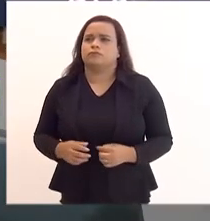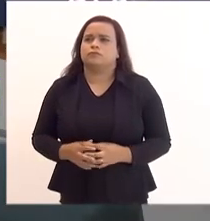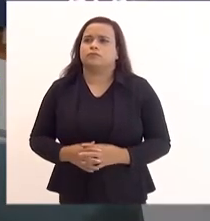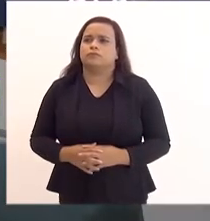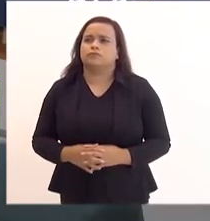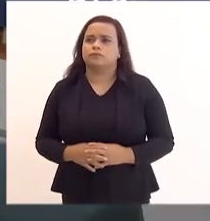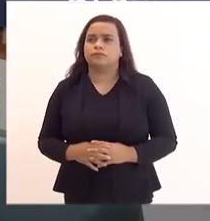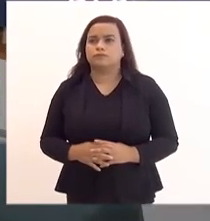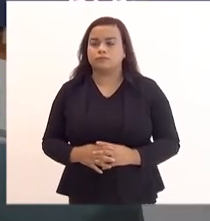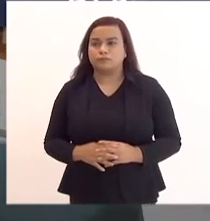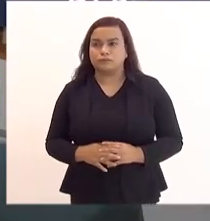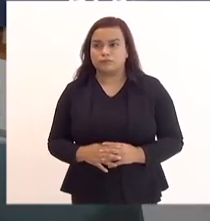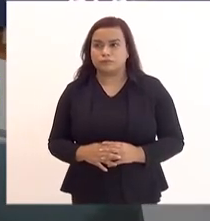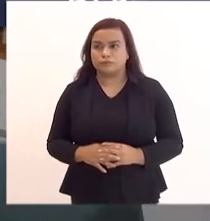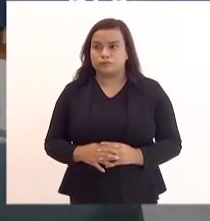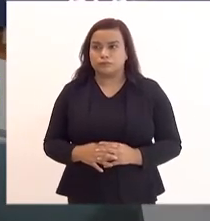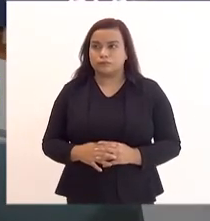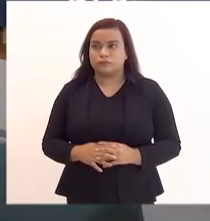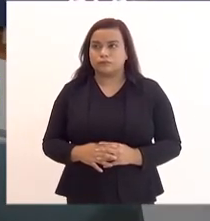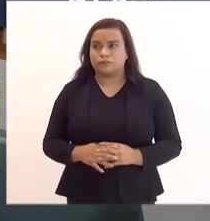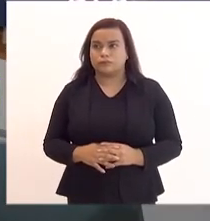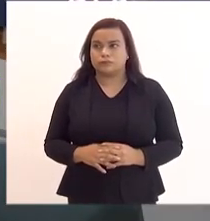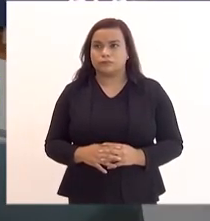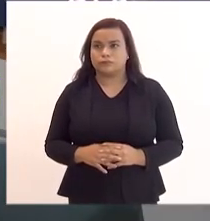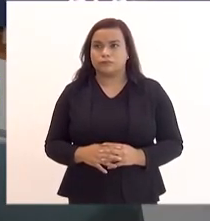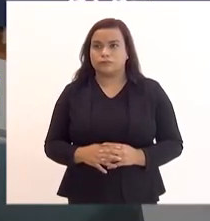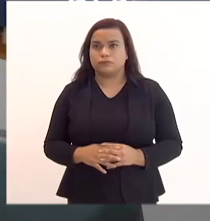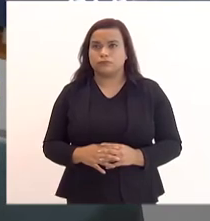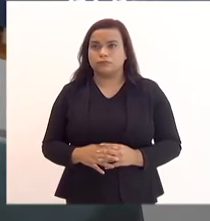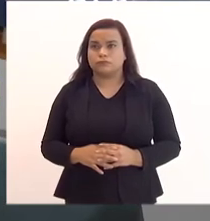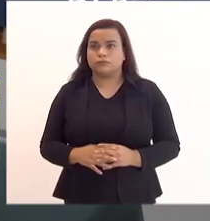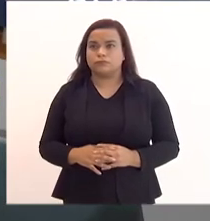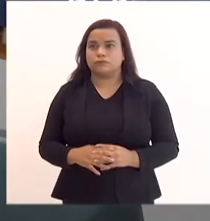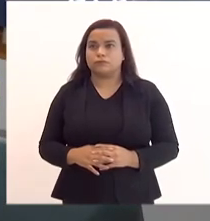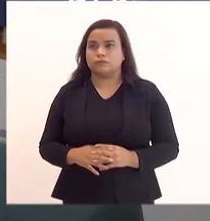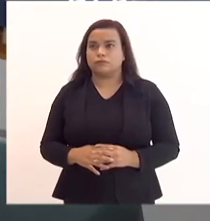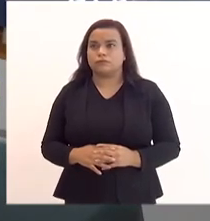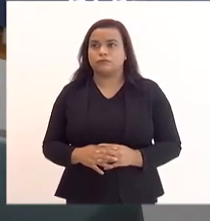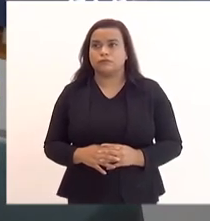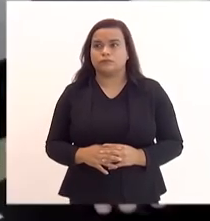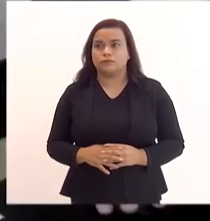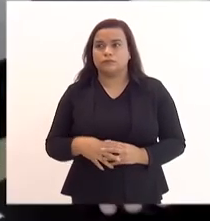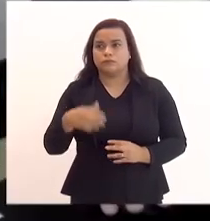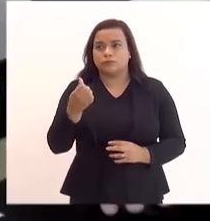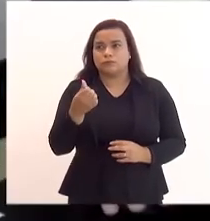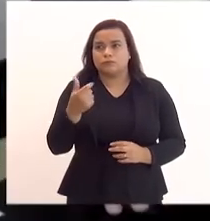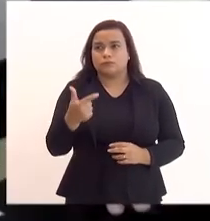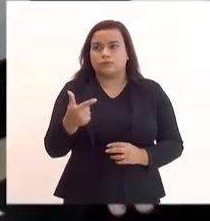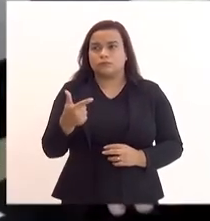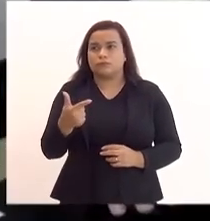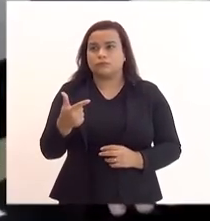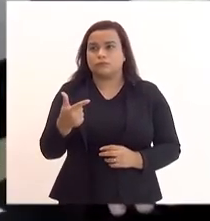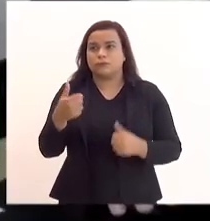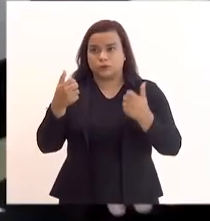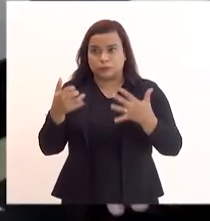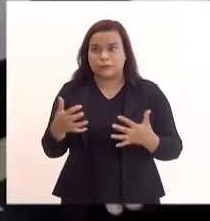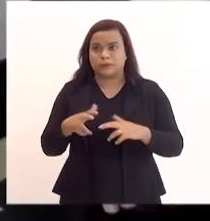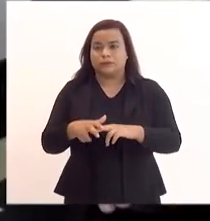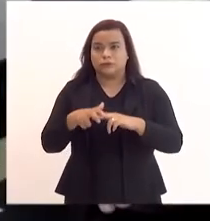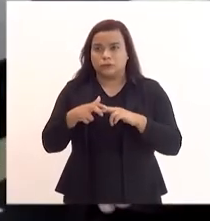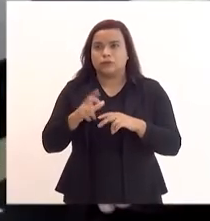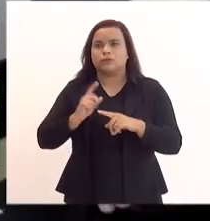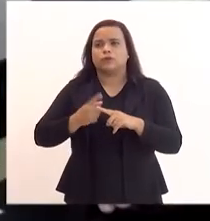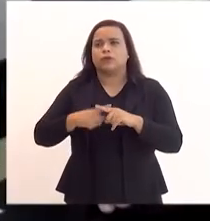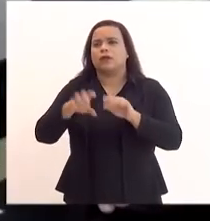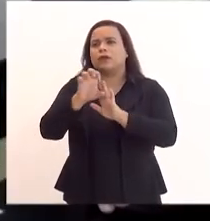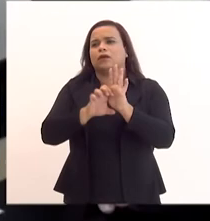quero votar em votação, então. Márcio, qual é o projeto? Márcio, pode é o 62, votar? Rodrigo. Eu voto agora. Eu vou agora. Te explicar por quê, Rodrigo. É porque as